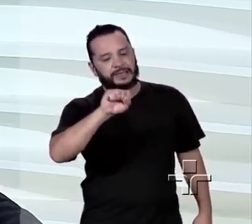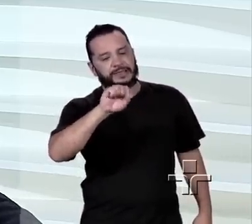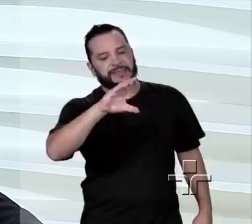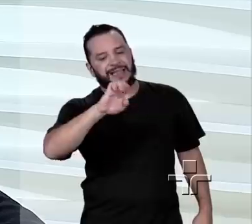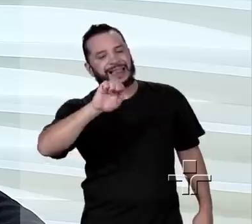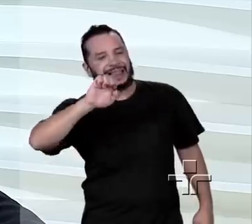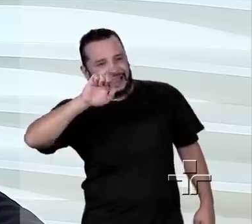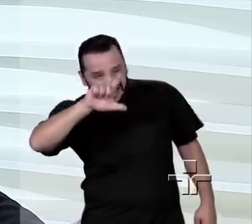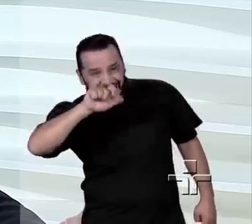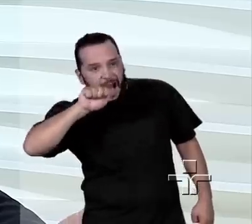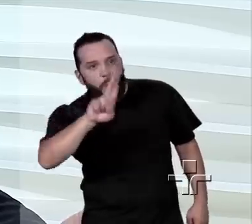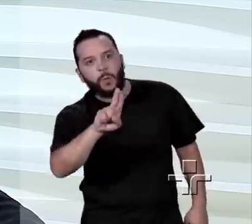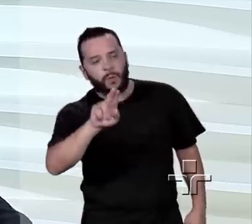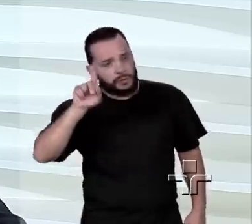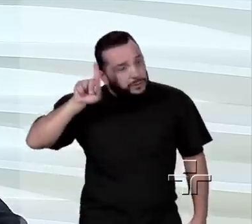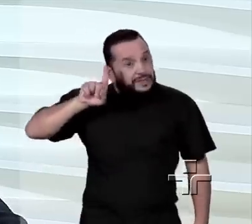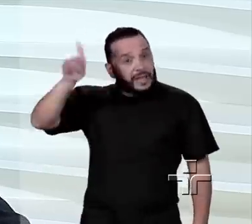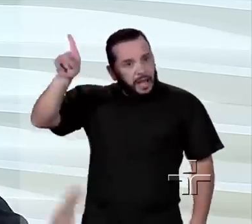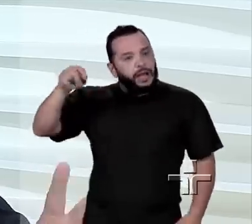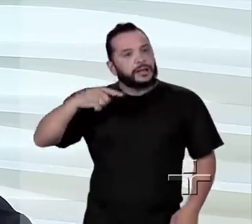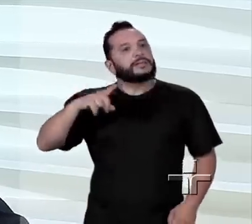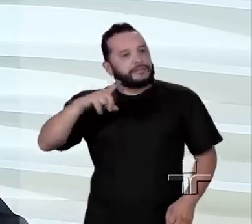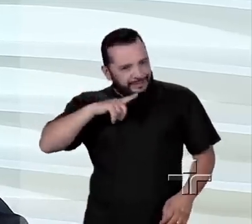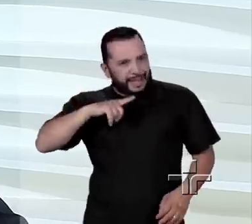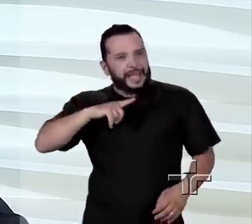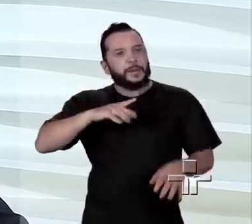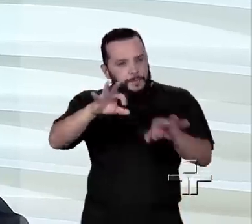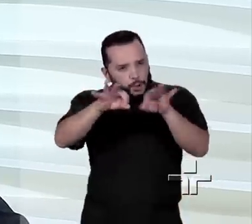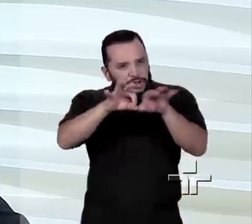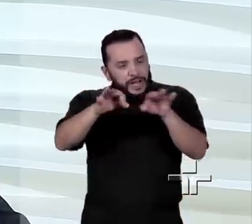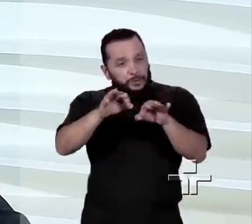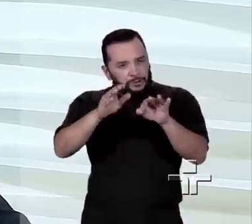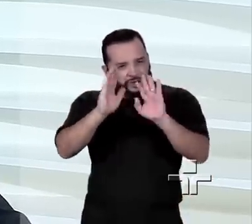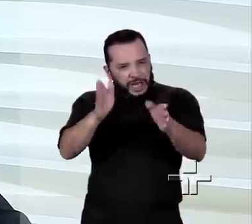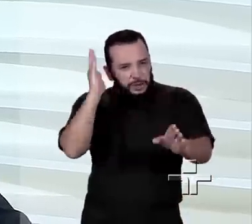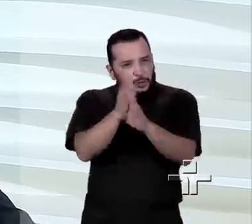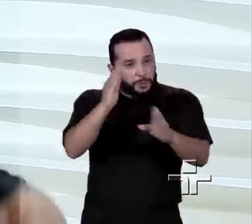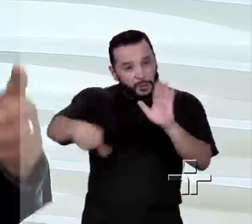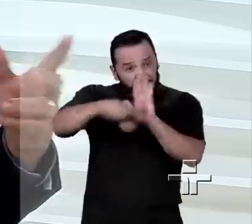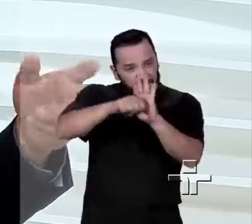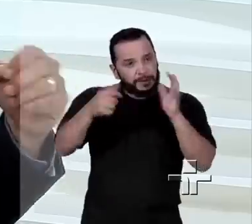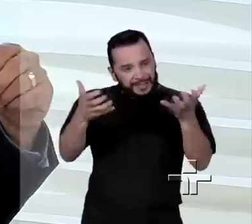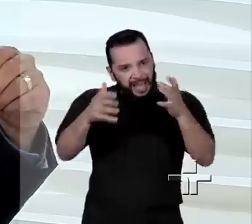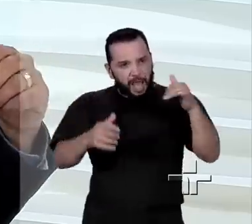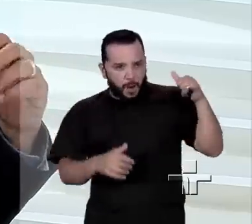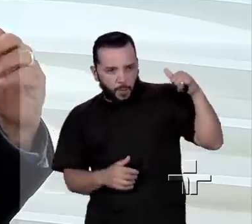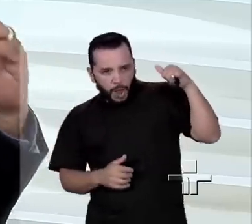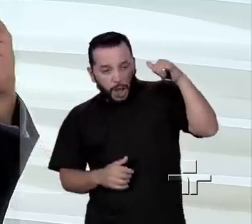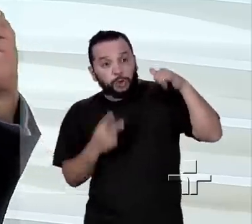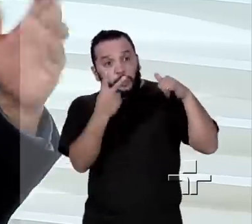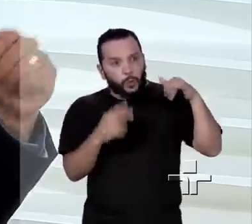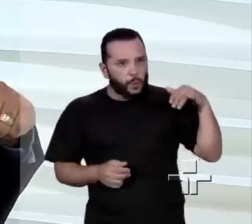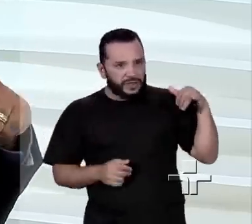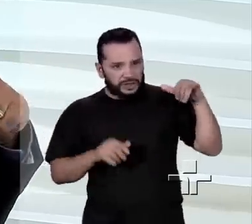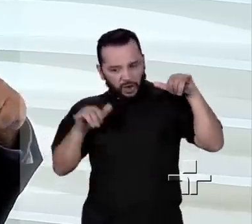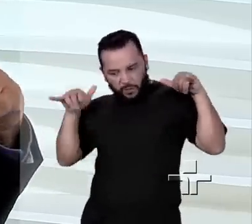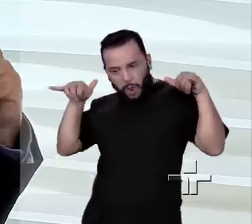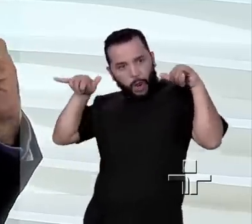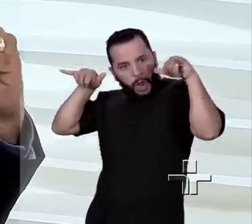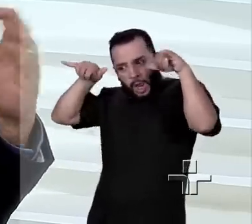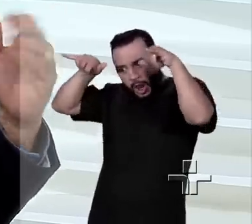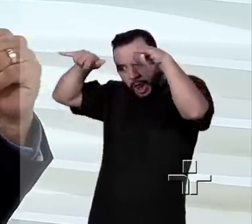um todo, ele fala em aeronaves, 2 aeronaves serem utilizadas, o RPG, que é